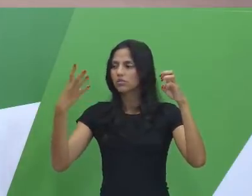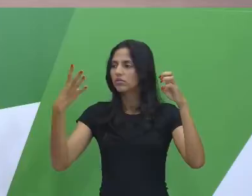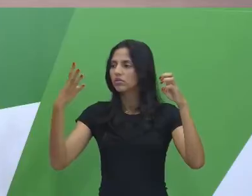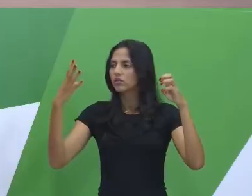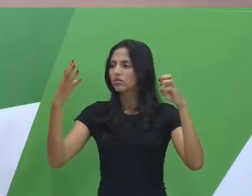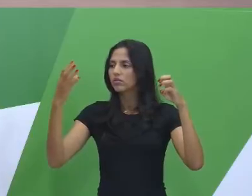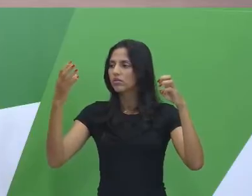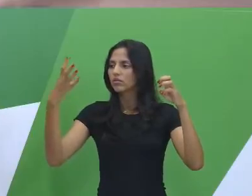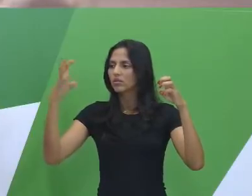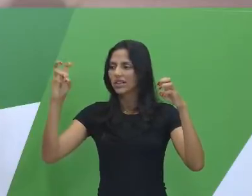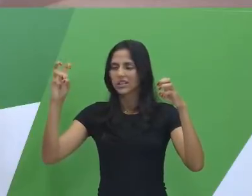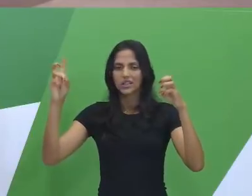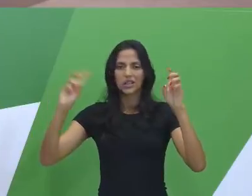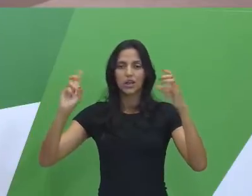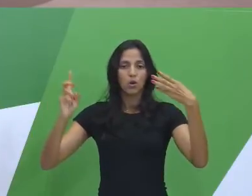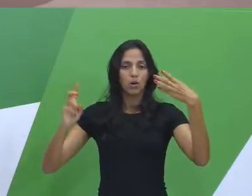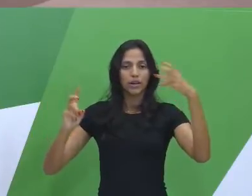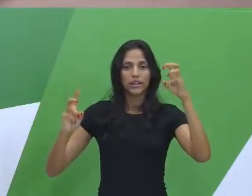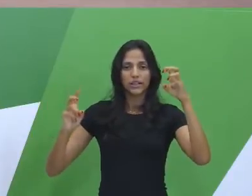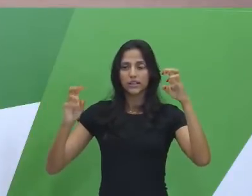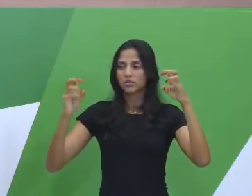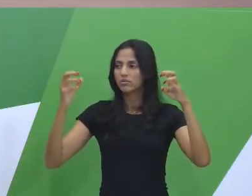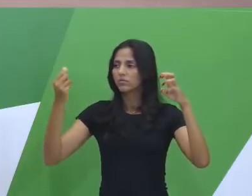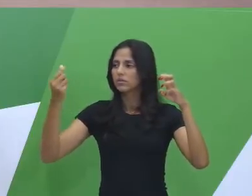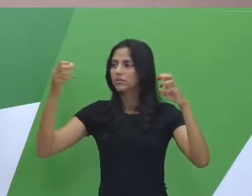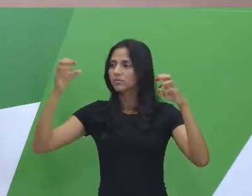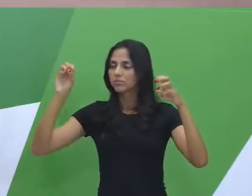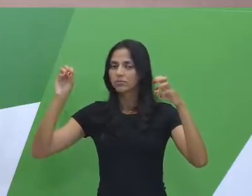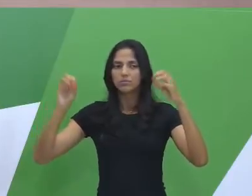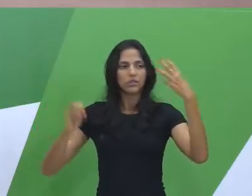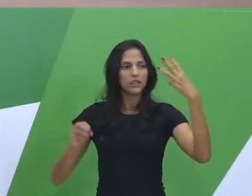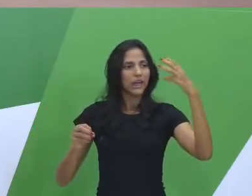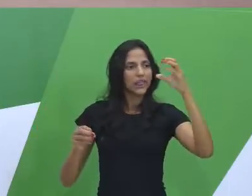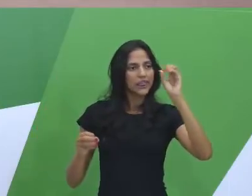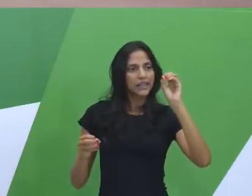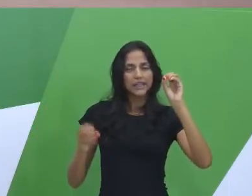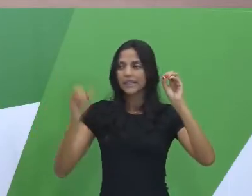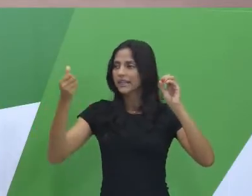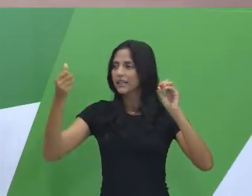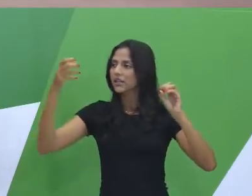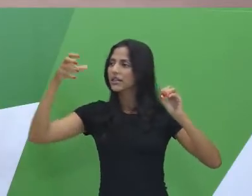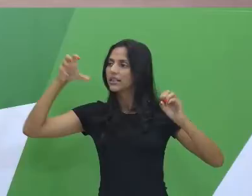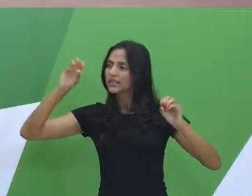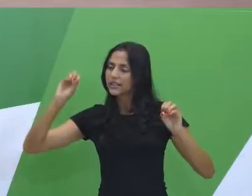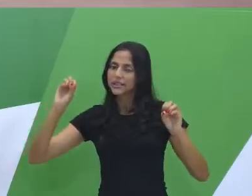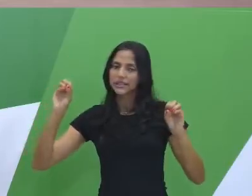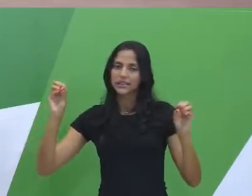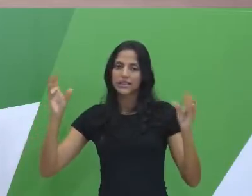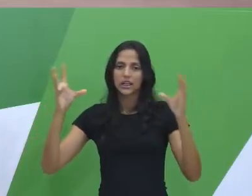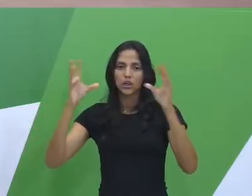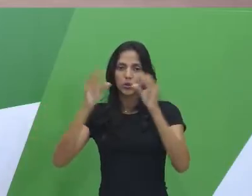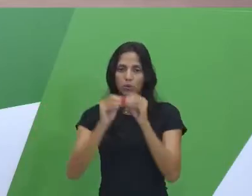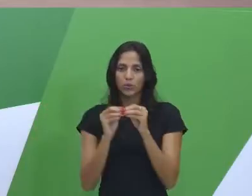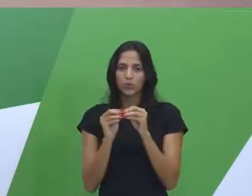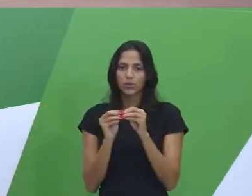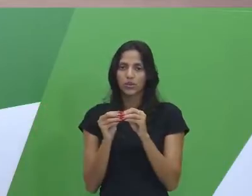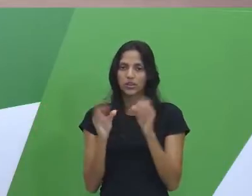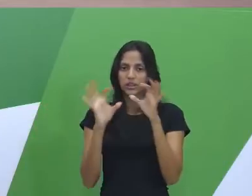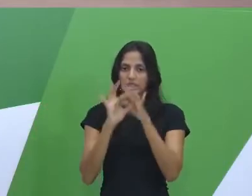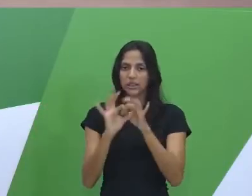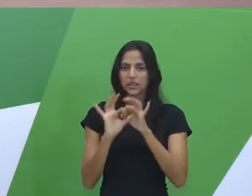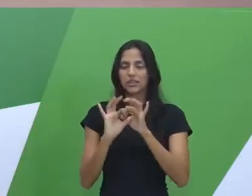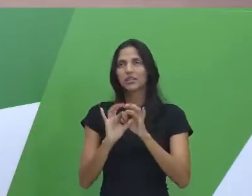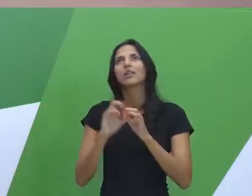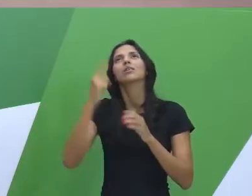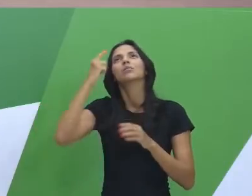de 60, eu estou querendo complementar dessa coisa, o de 30. Olha só. Olha a lógica. Nós temos que estar preocupados com